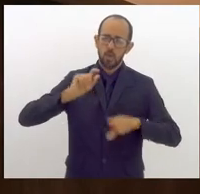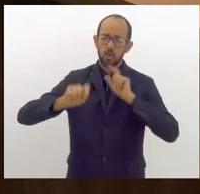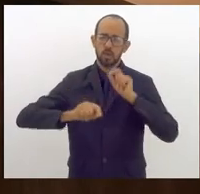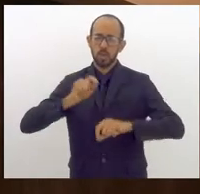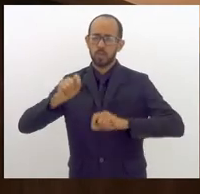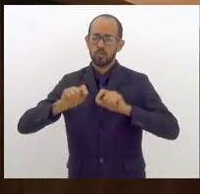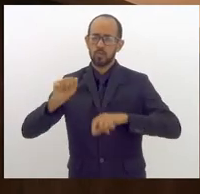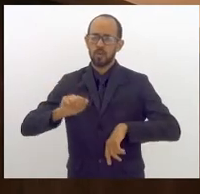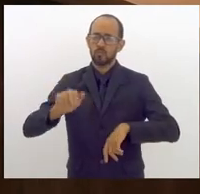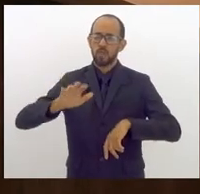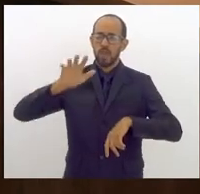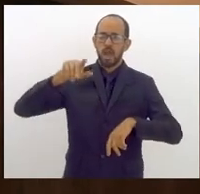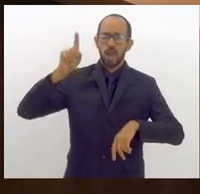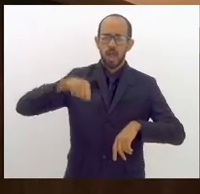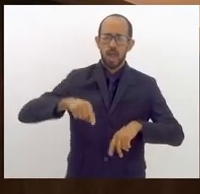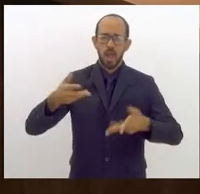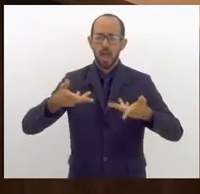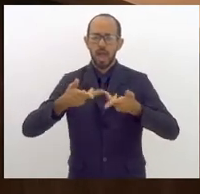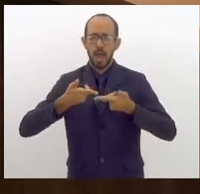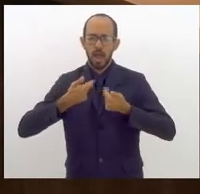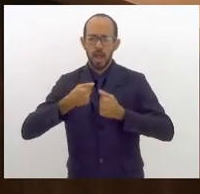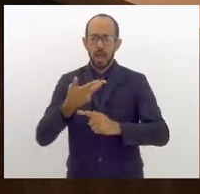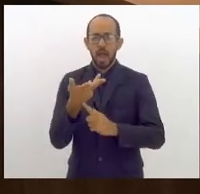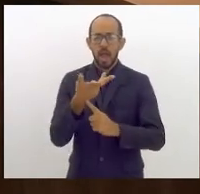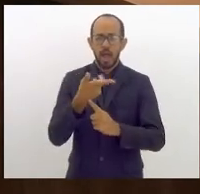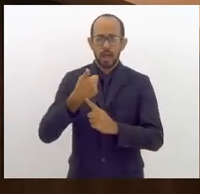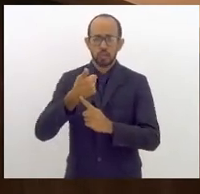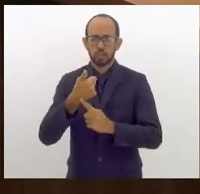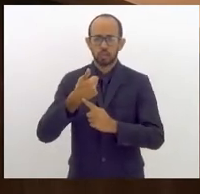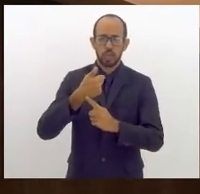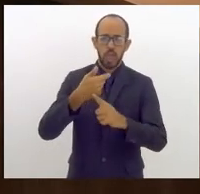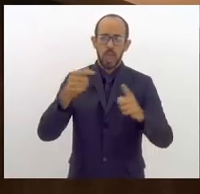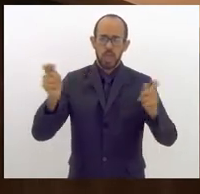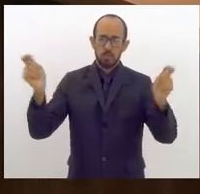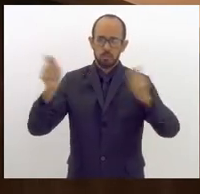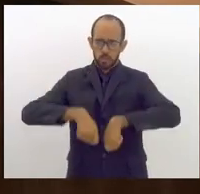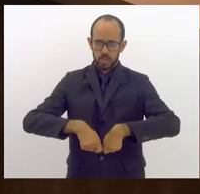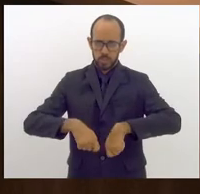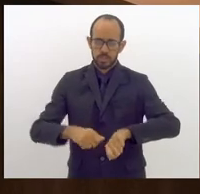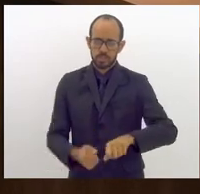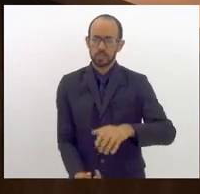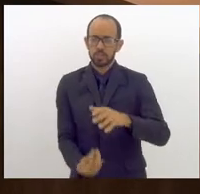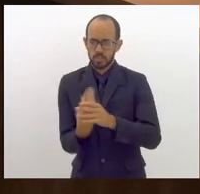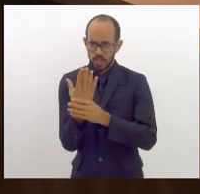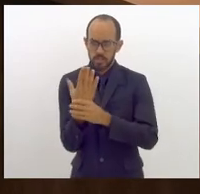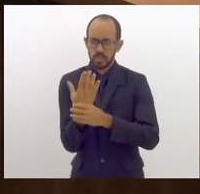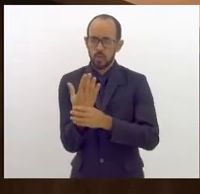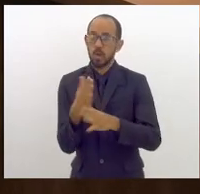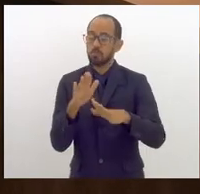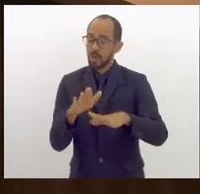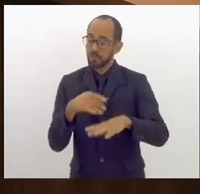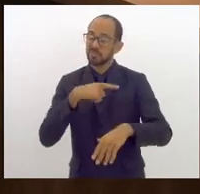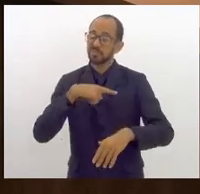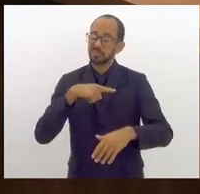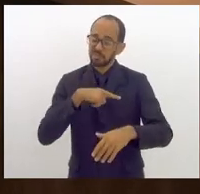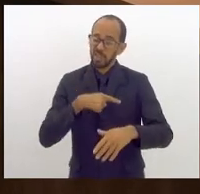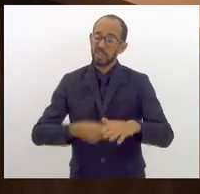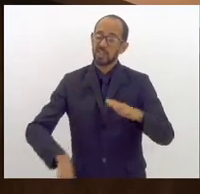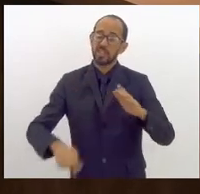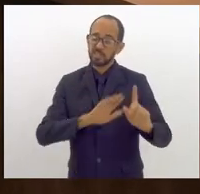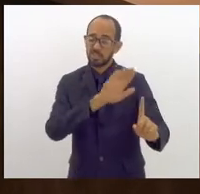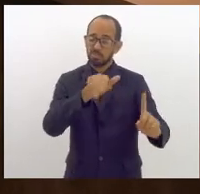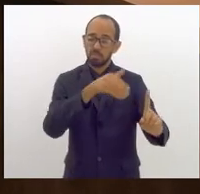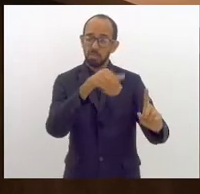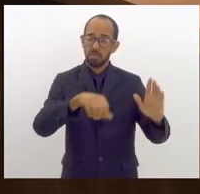é sim a arte cultura é potência criativa Mas a todo um processo de criminalização que não reconhece